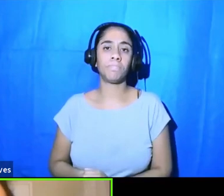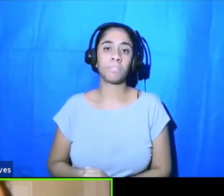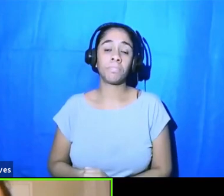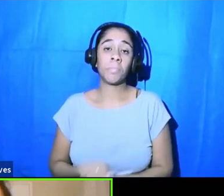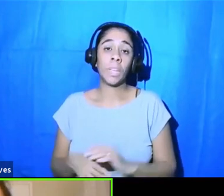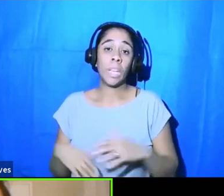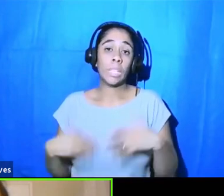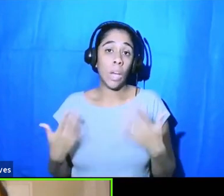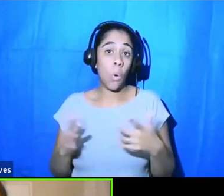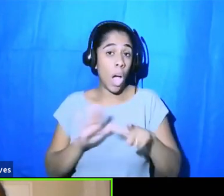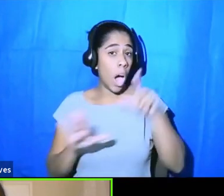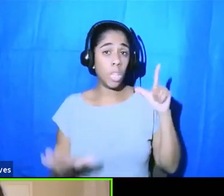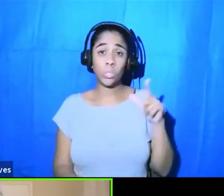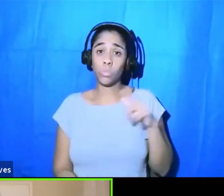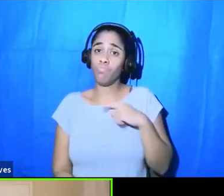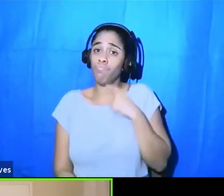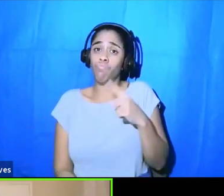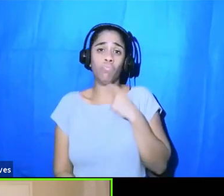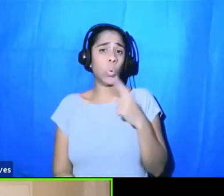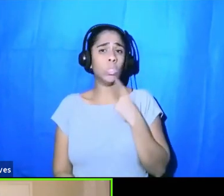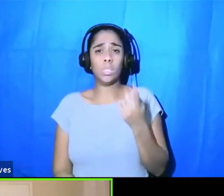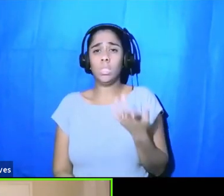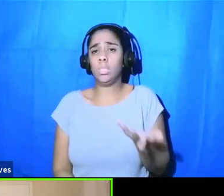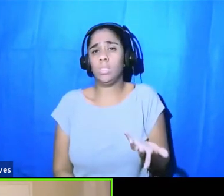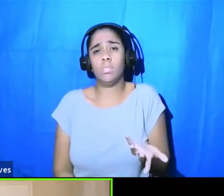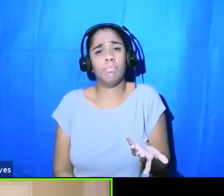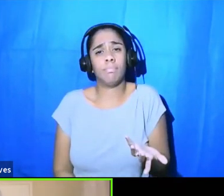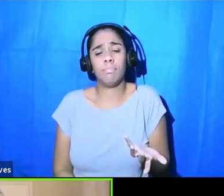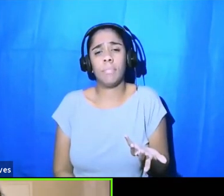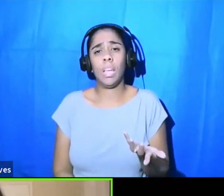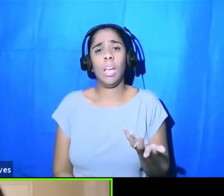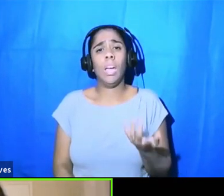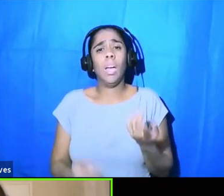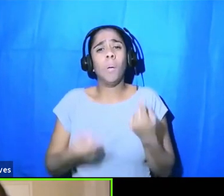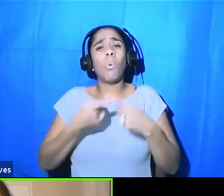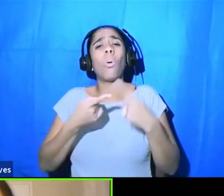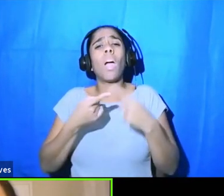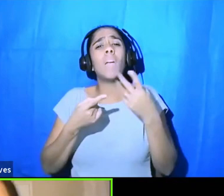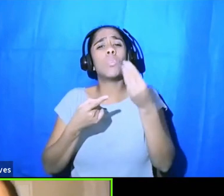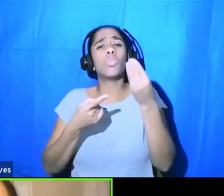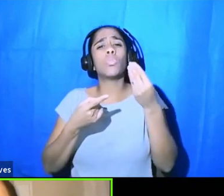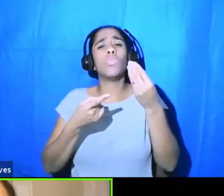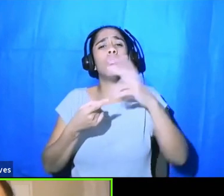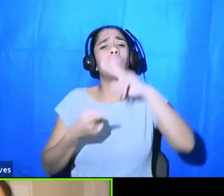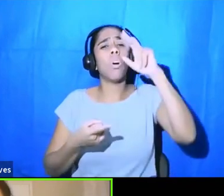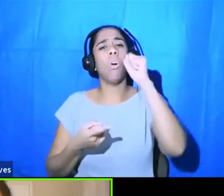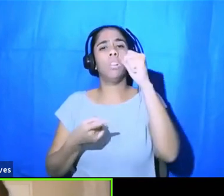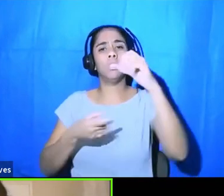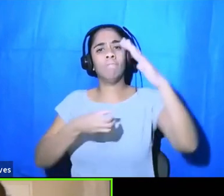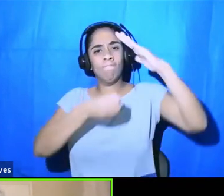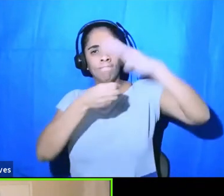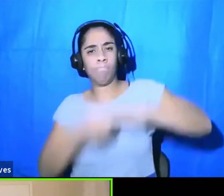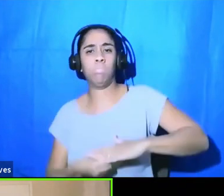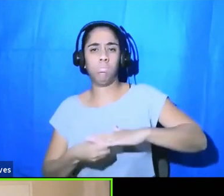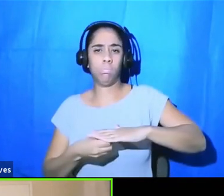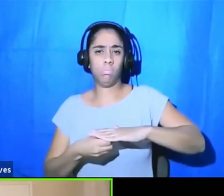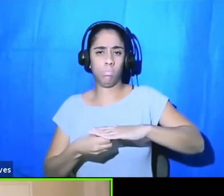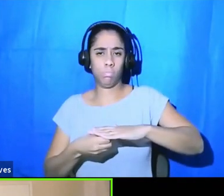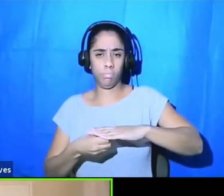opção de gênero patriarcal. Por exemplo, redundando nisso em uma lei de